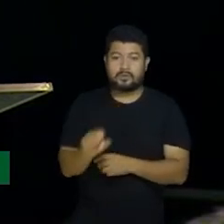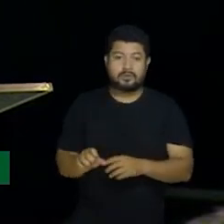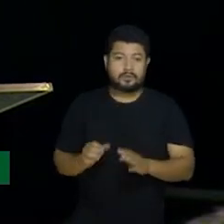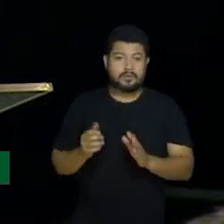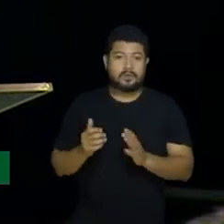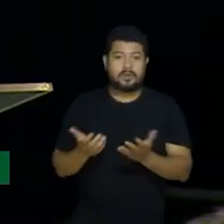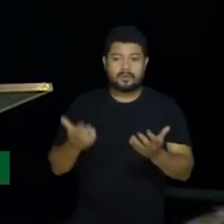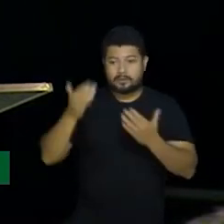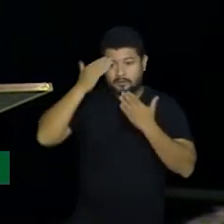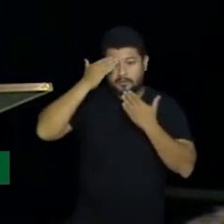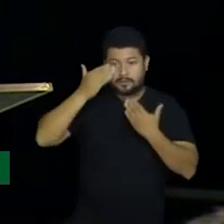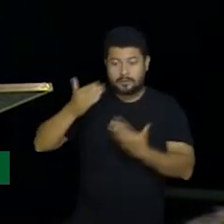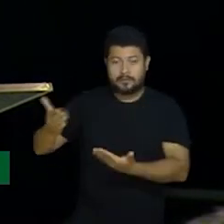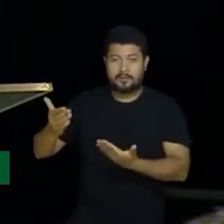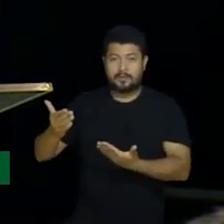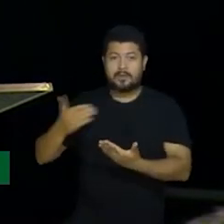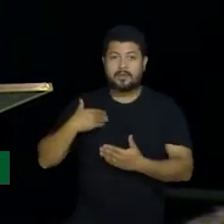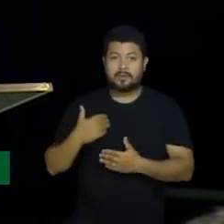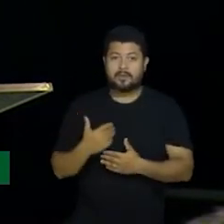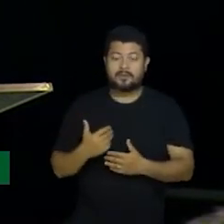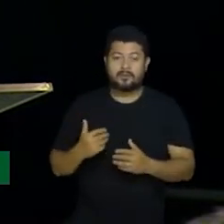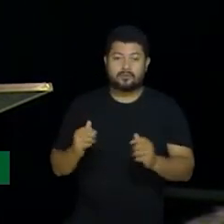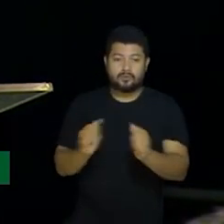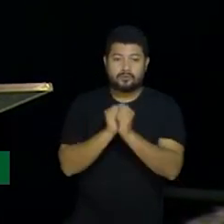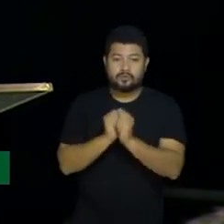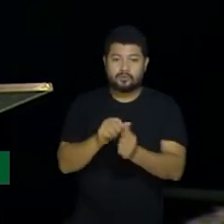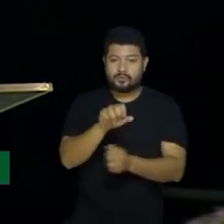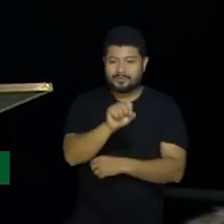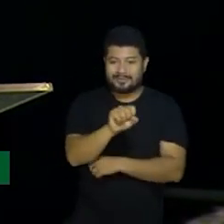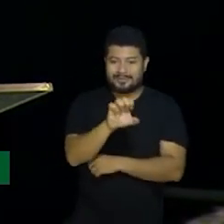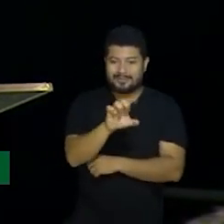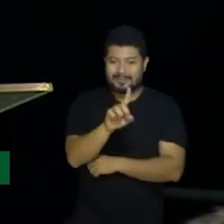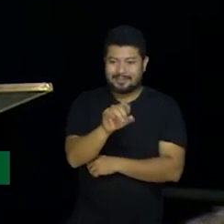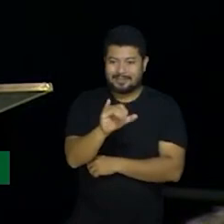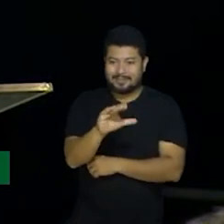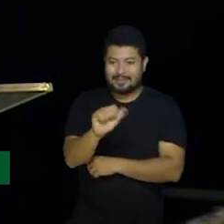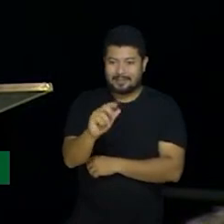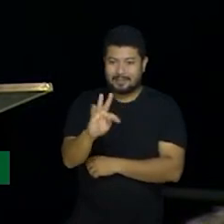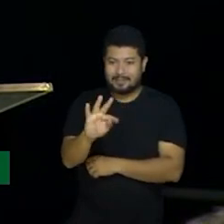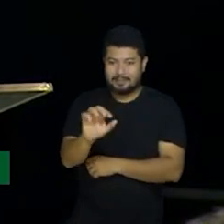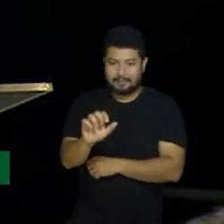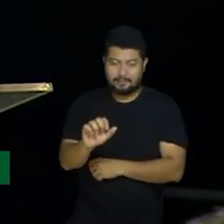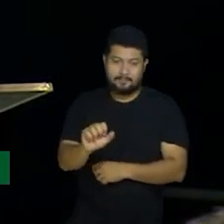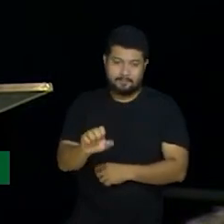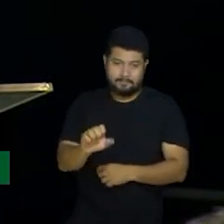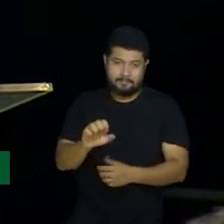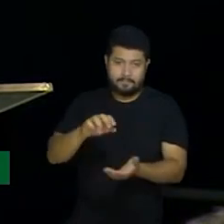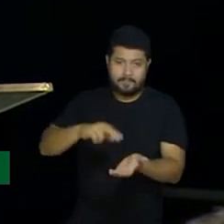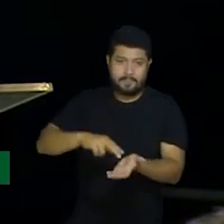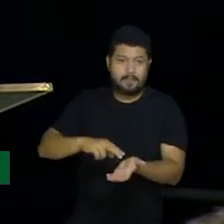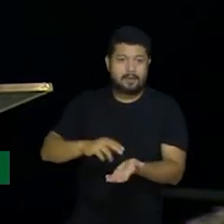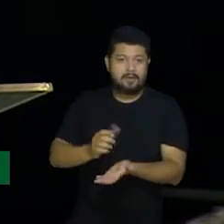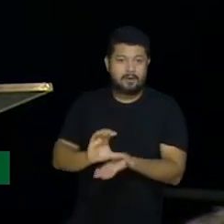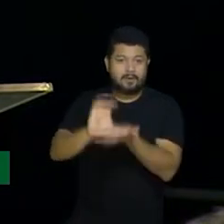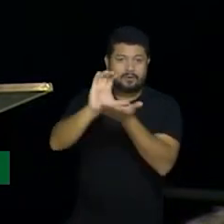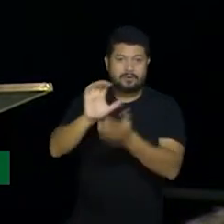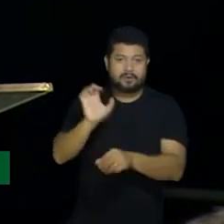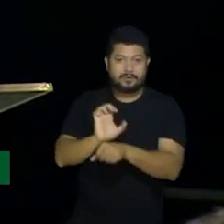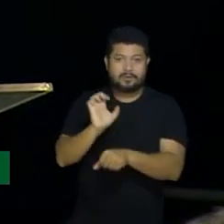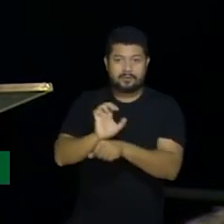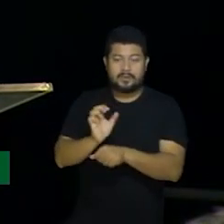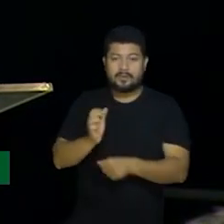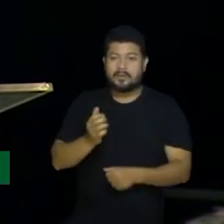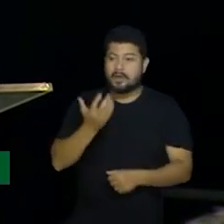oportunidade através do SEDCA, Conselho Estadual da Criança e do Adolescente, que através de seu edital possibilitou ao